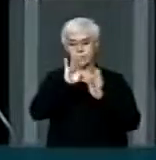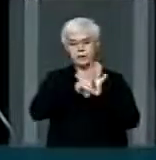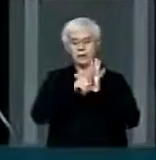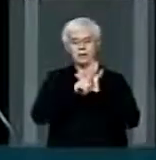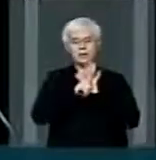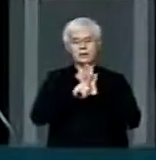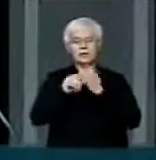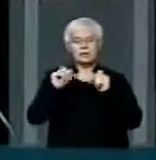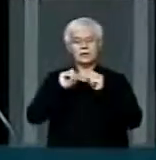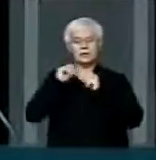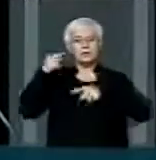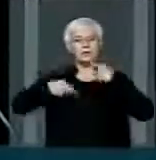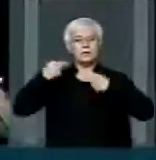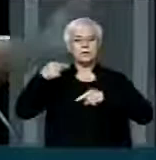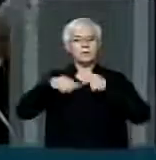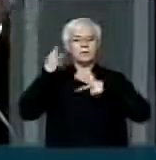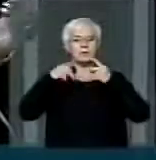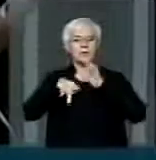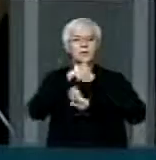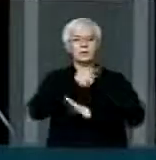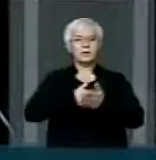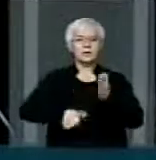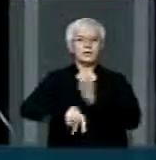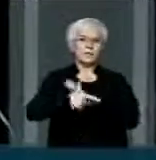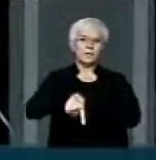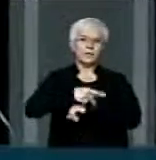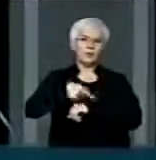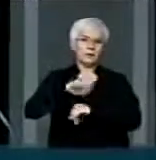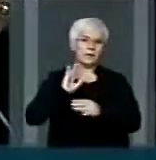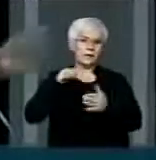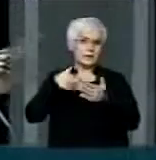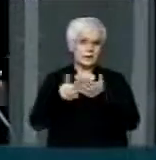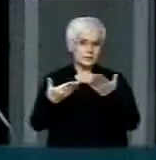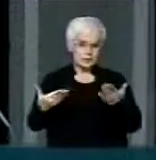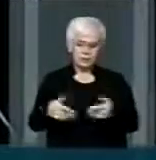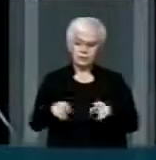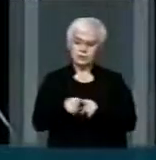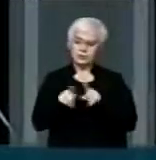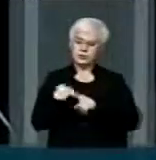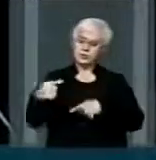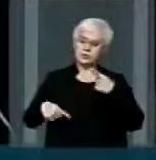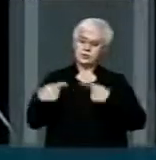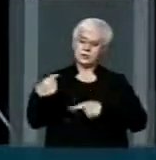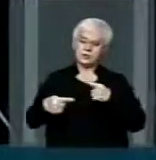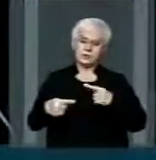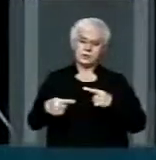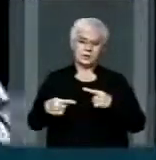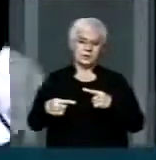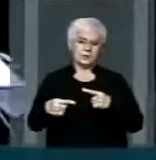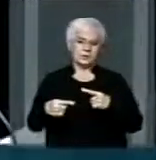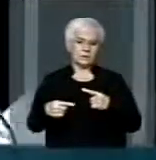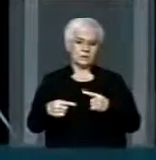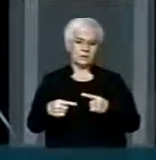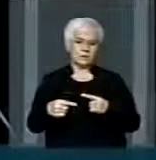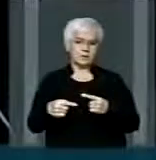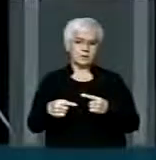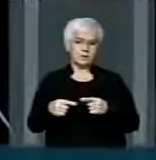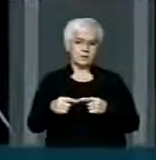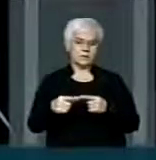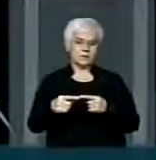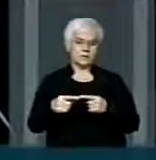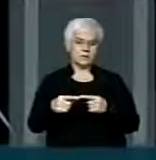políticas públicas de hoje e o que ainda se combate, apesar de não termos leis